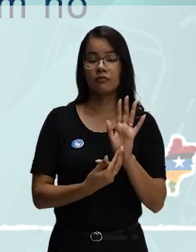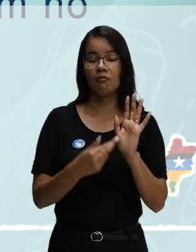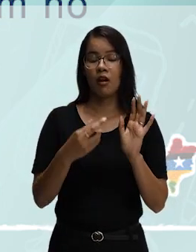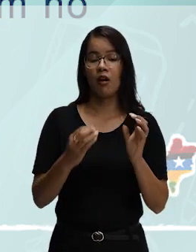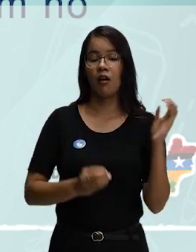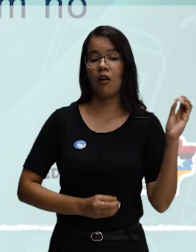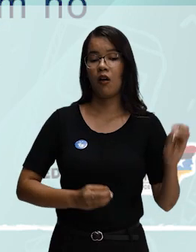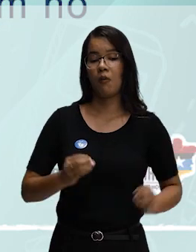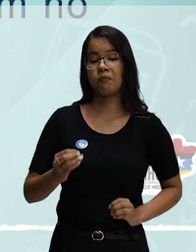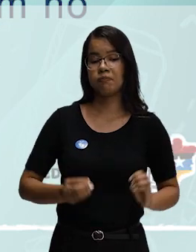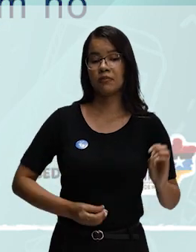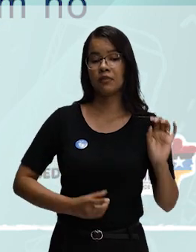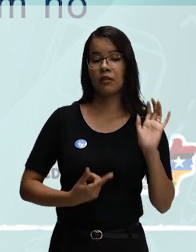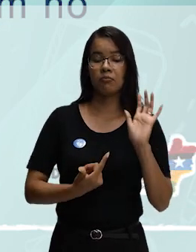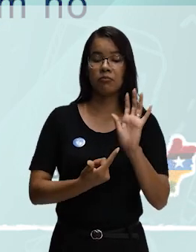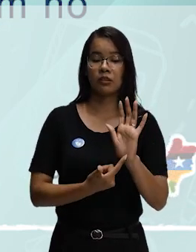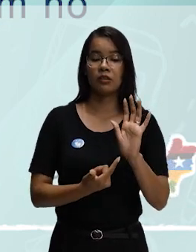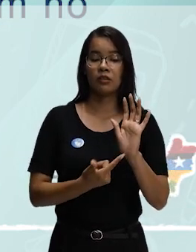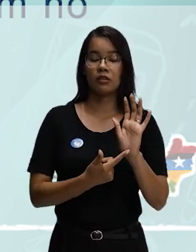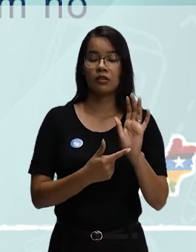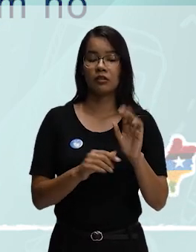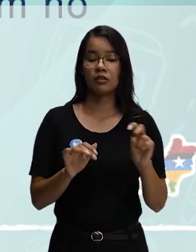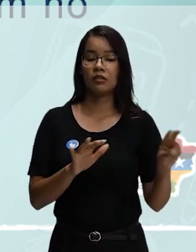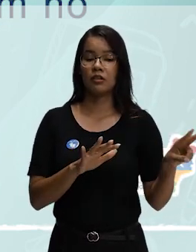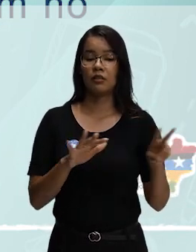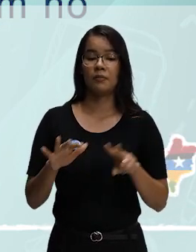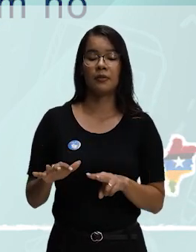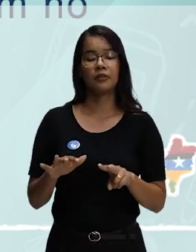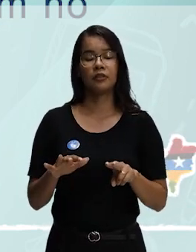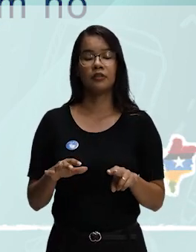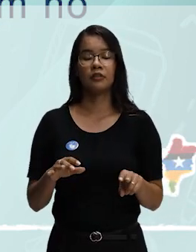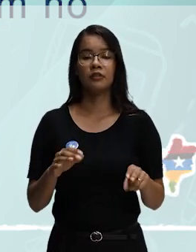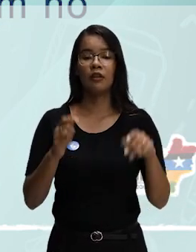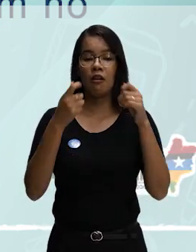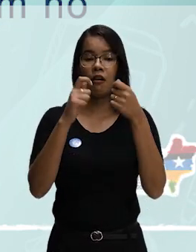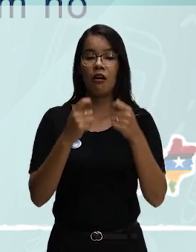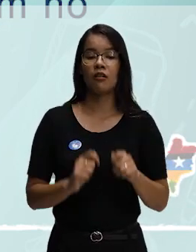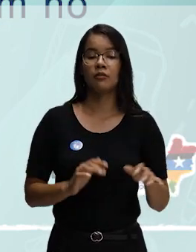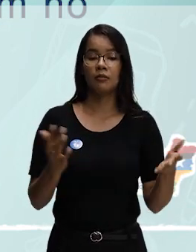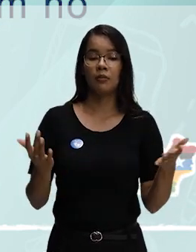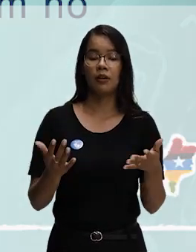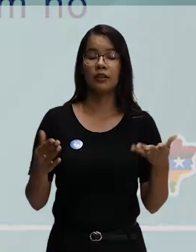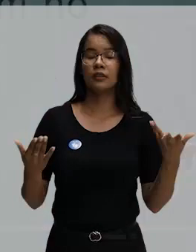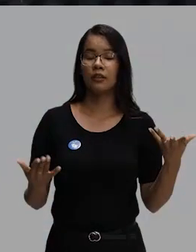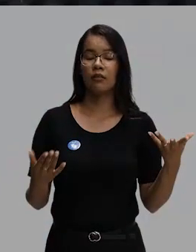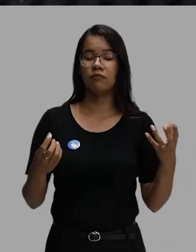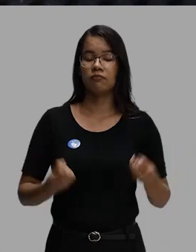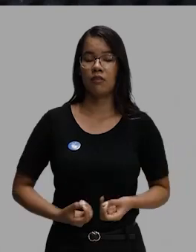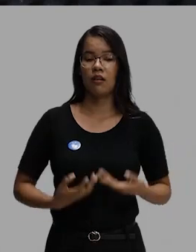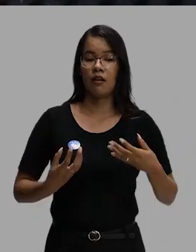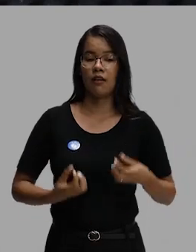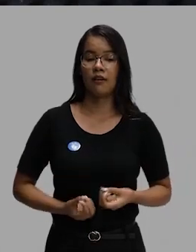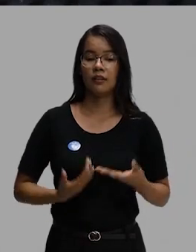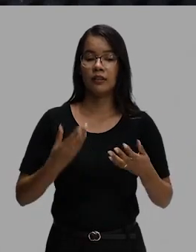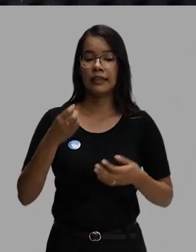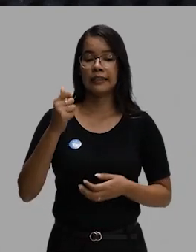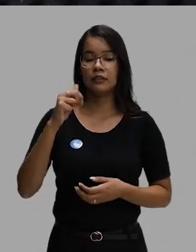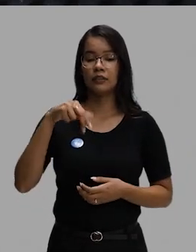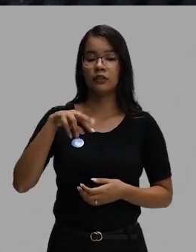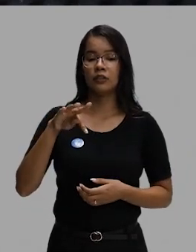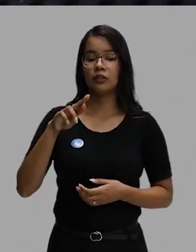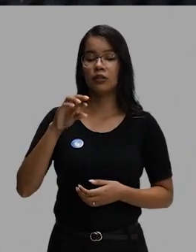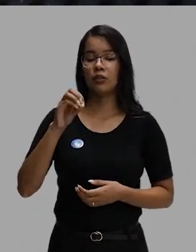obra que foi exposta lá na Semana de Arte Moderna. Então, olha só, o manifesto antropofágico, que vai se contrapor